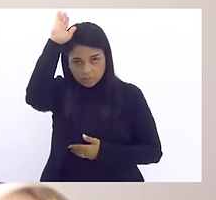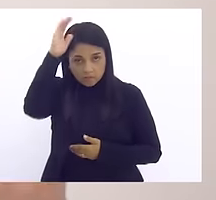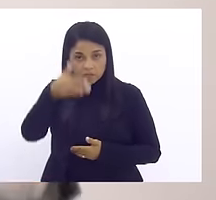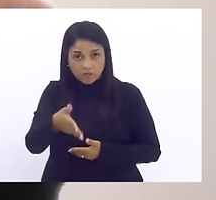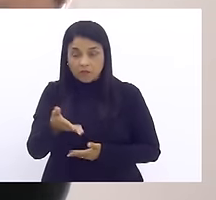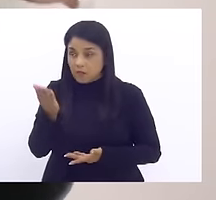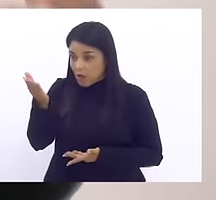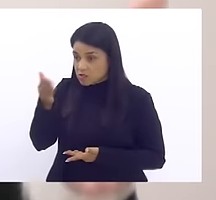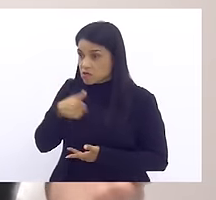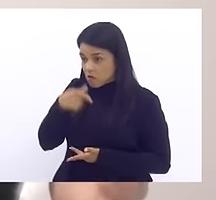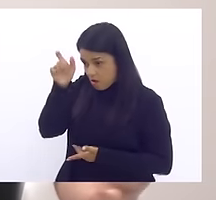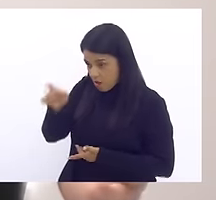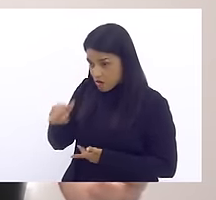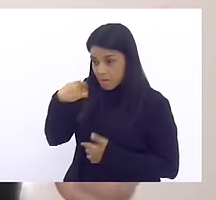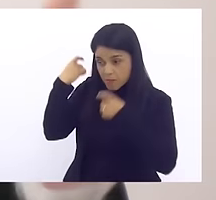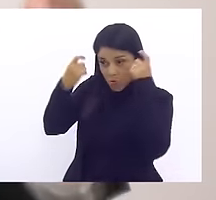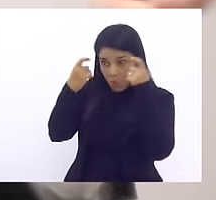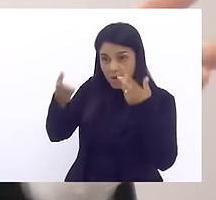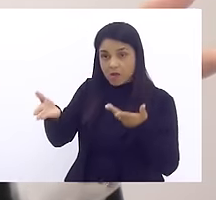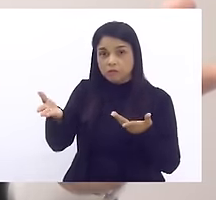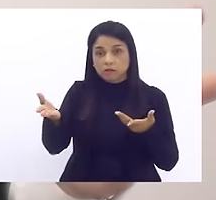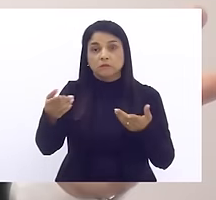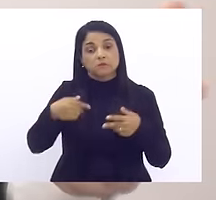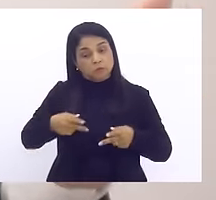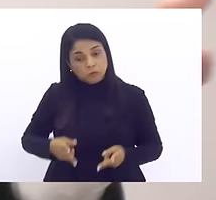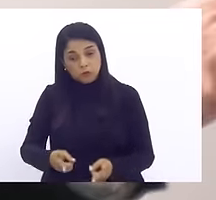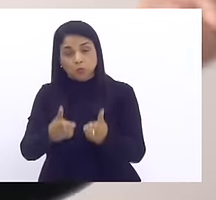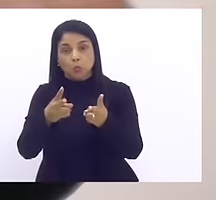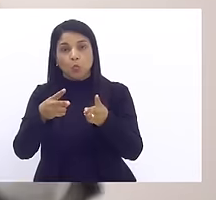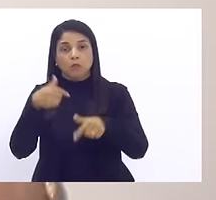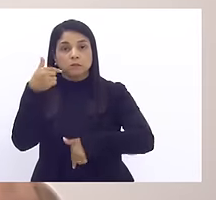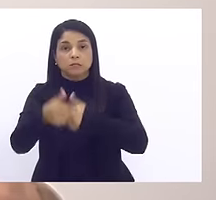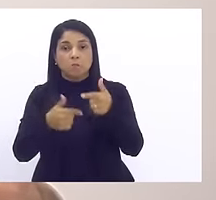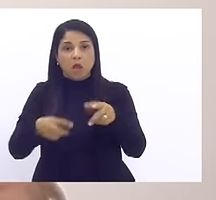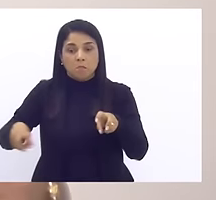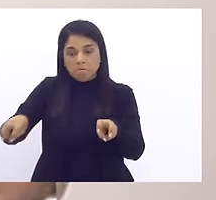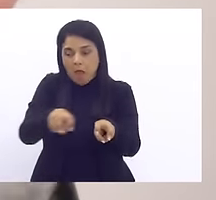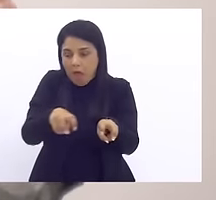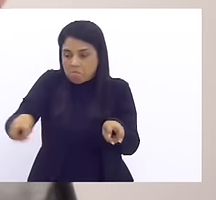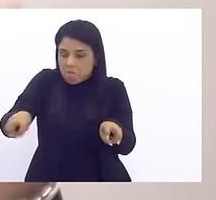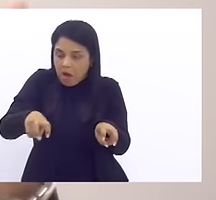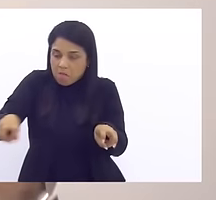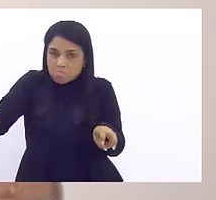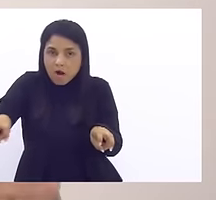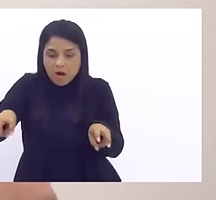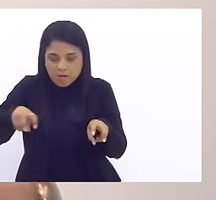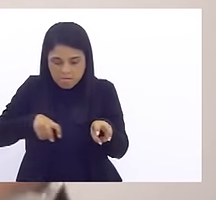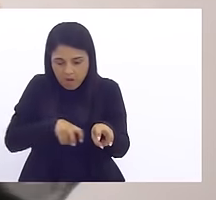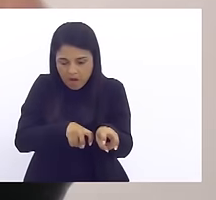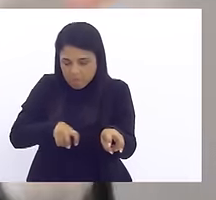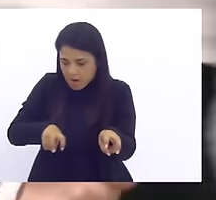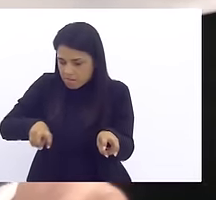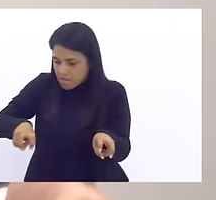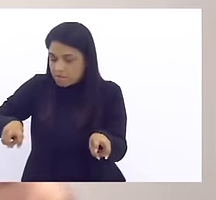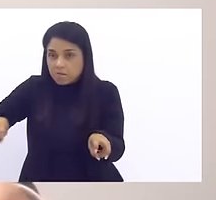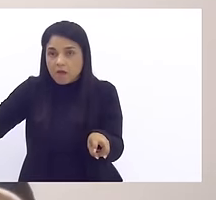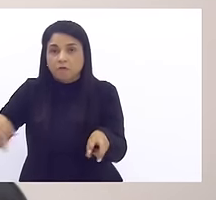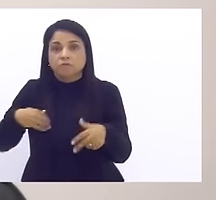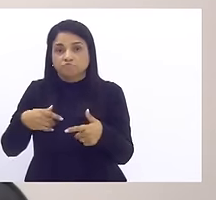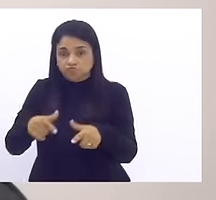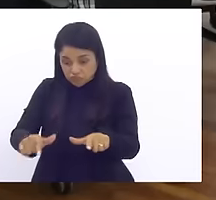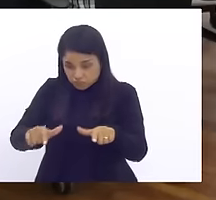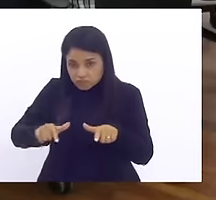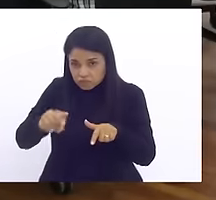o senhor era tão preocupada tá funcionando normalmente tá funcionando normalmente para recebimento de veículo e eu queria saber se o senhor recebeu essa notificação do